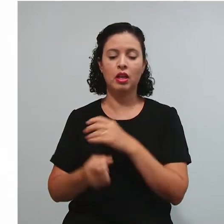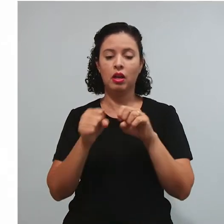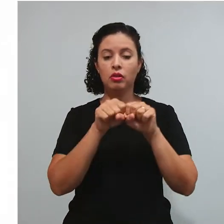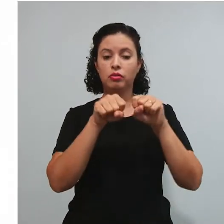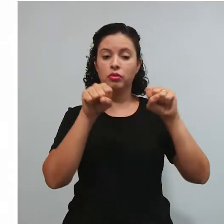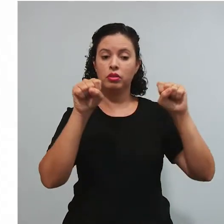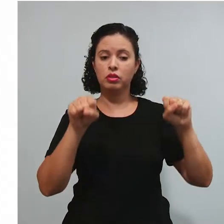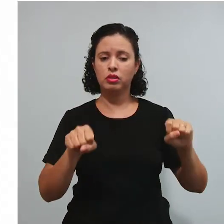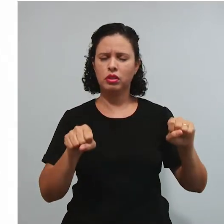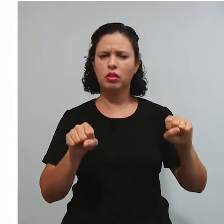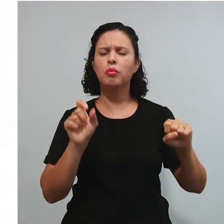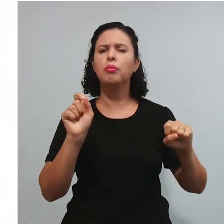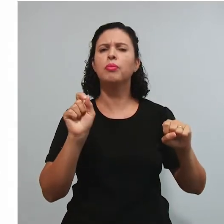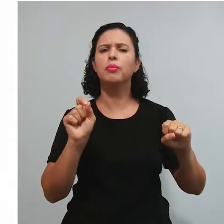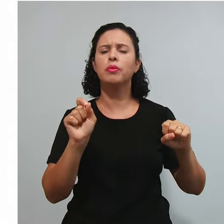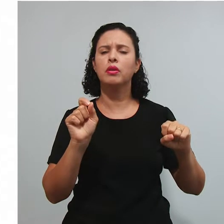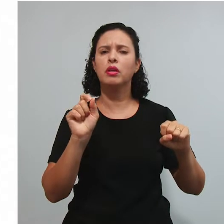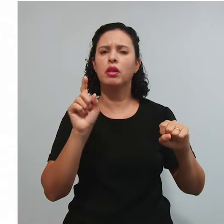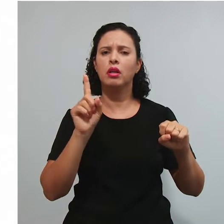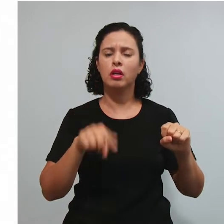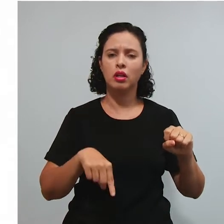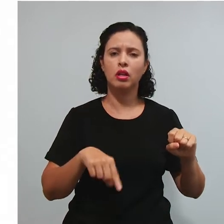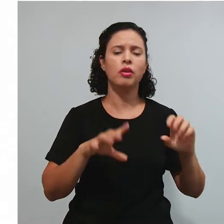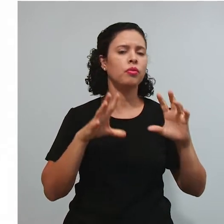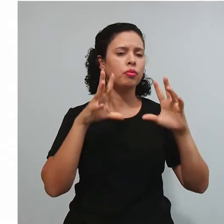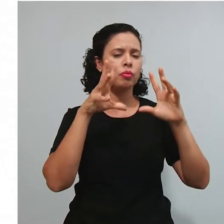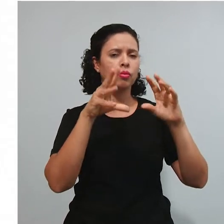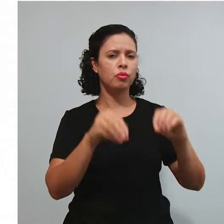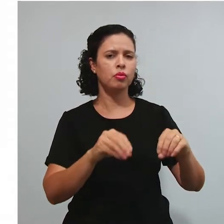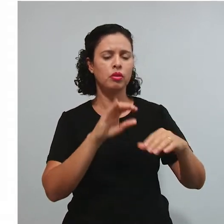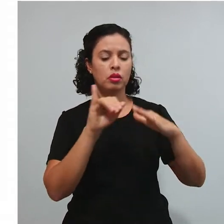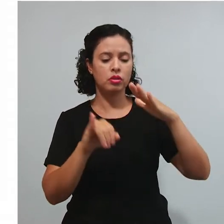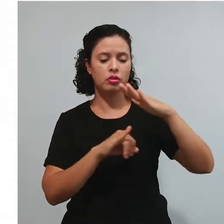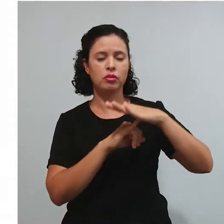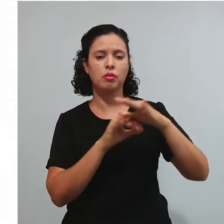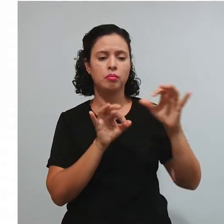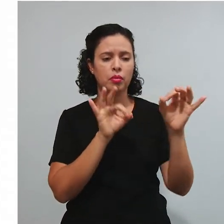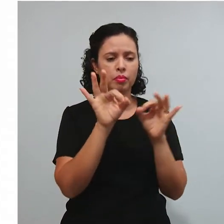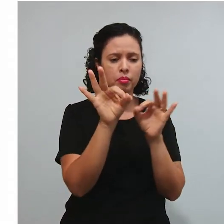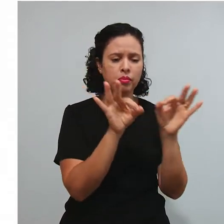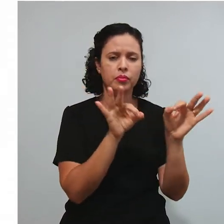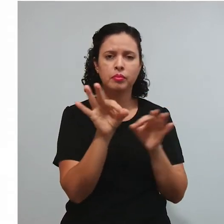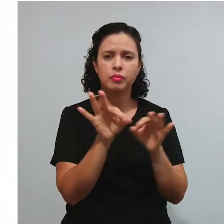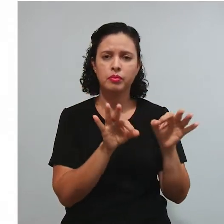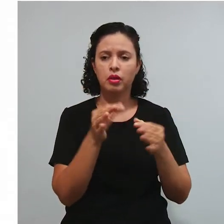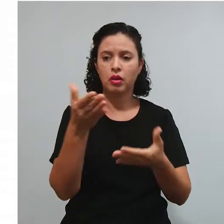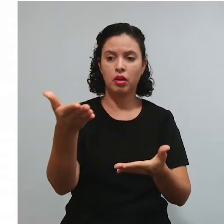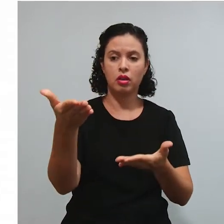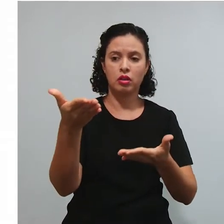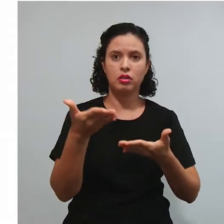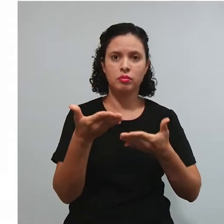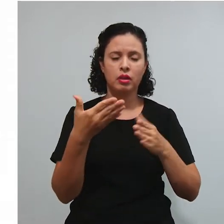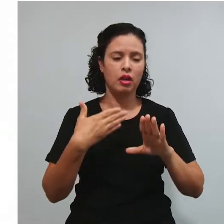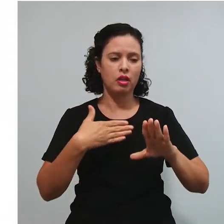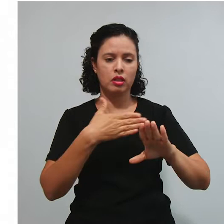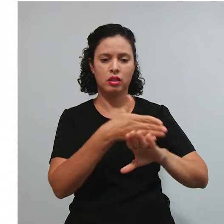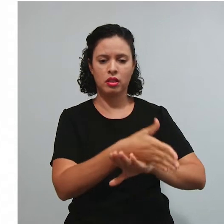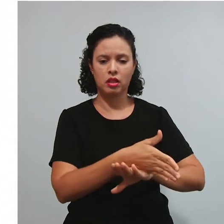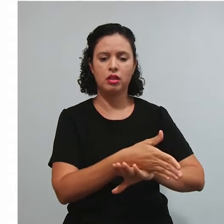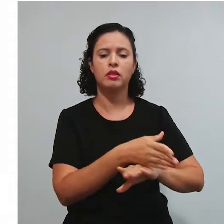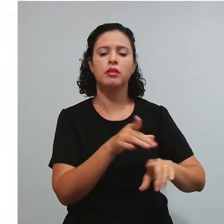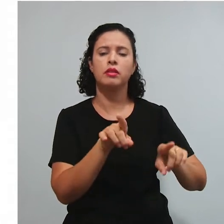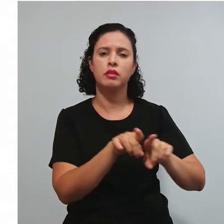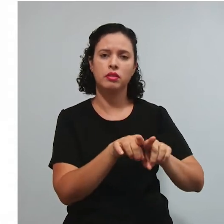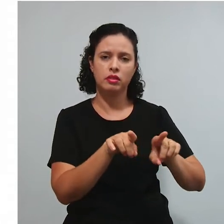a gente imagina toda aquela organização que vai receber entradas, né,